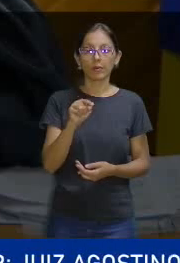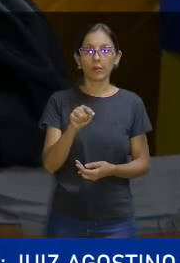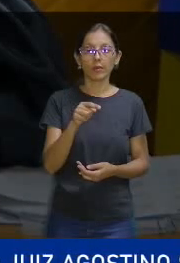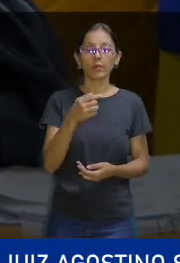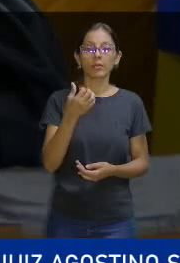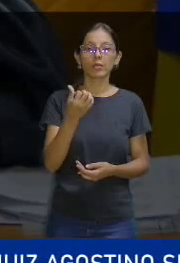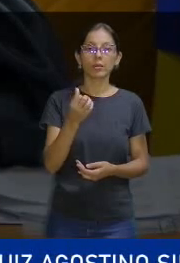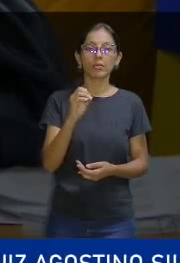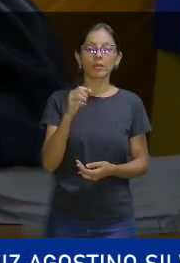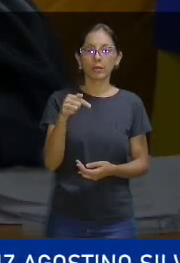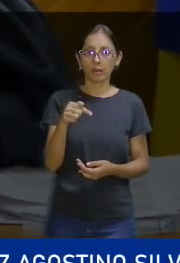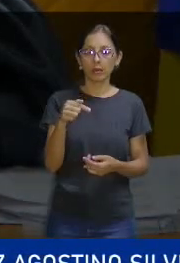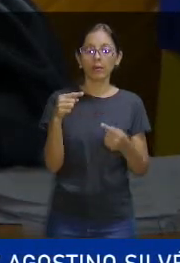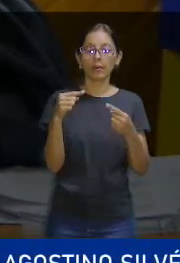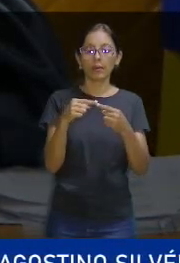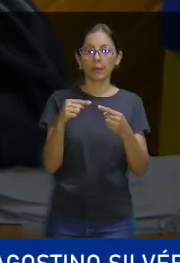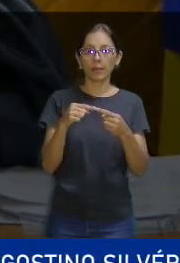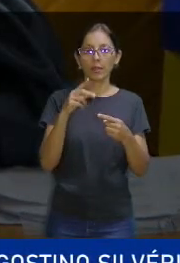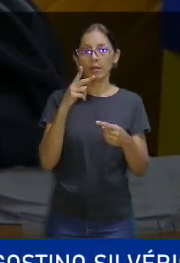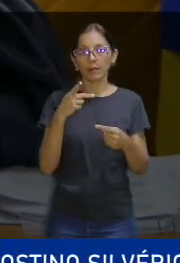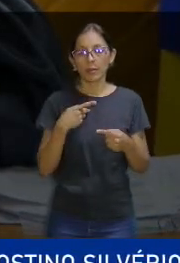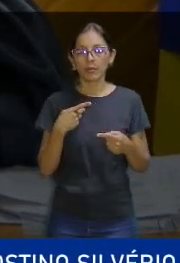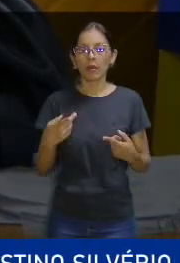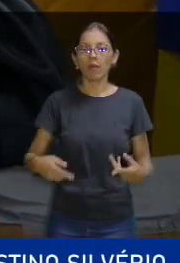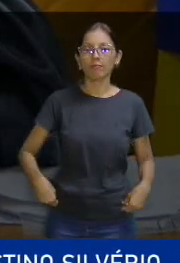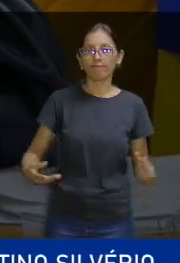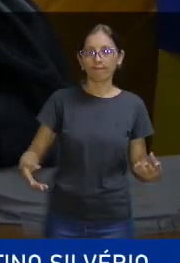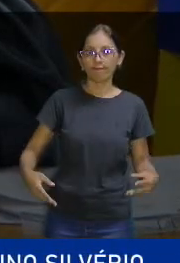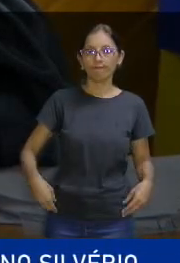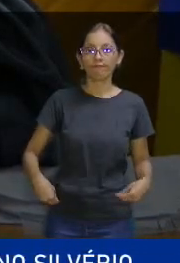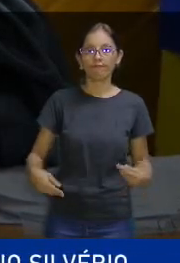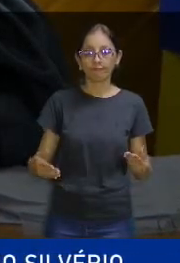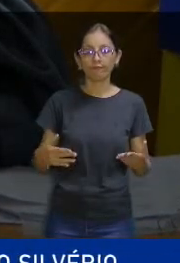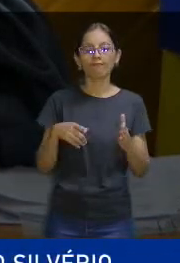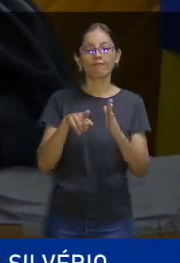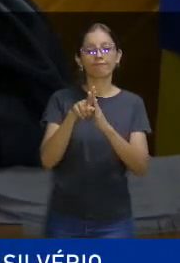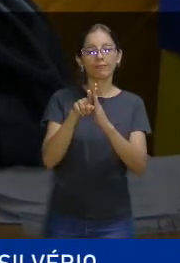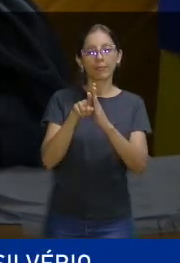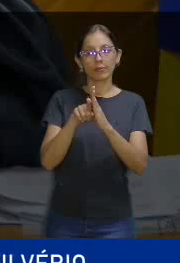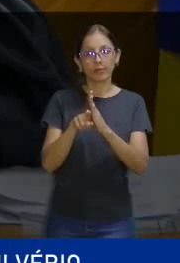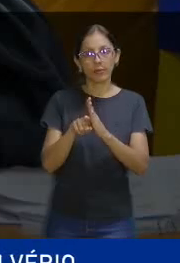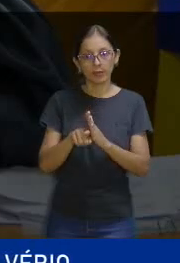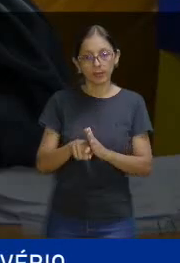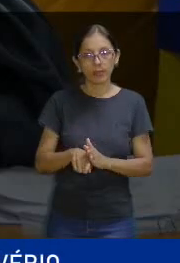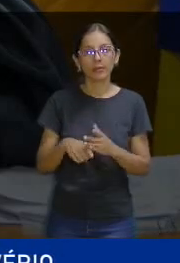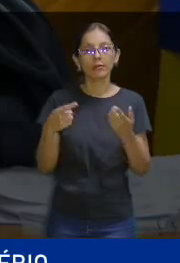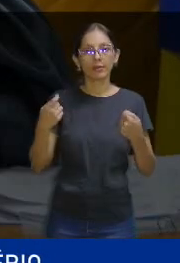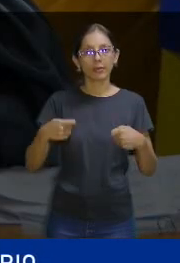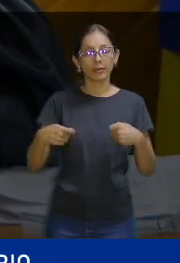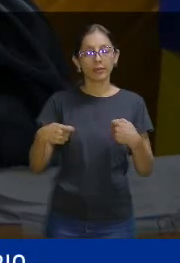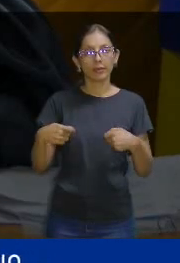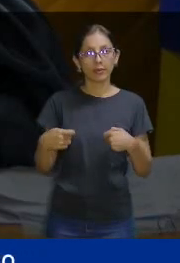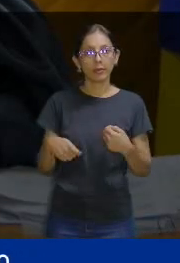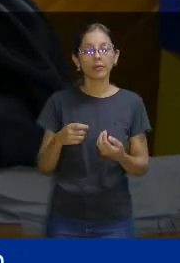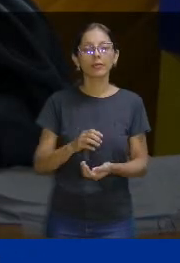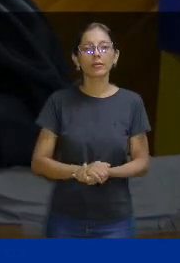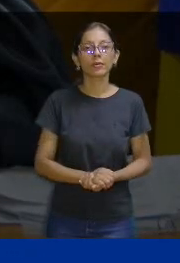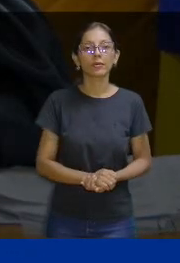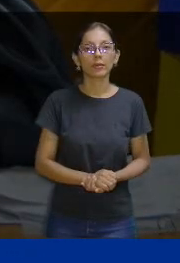23.607, quanto aos gastos com pessoal. B. Proceda à análise das despesas realizadas com recurso